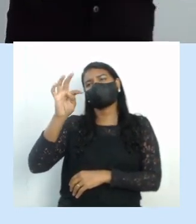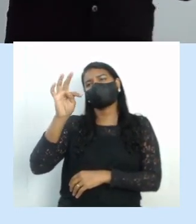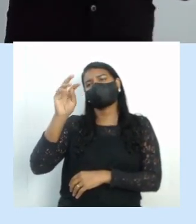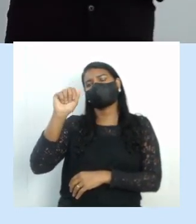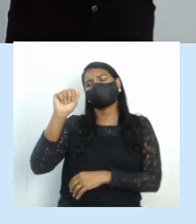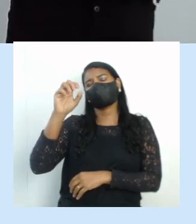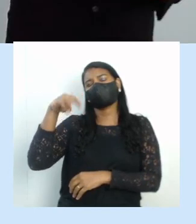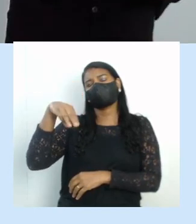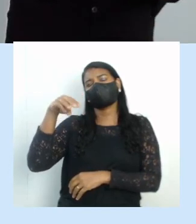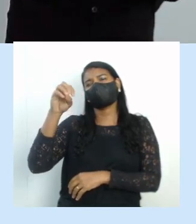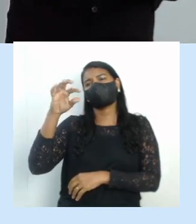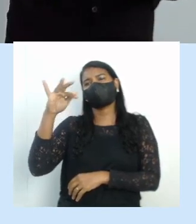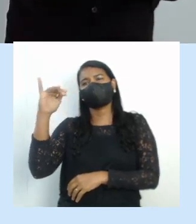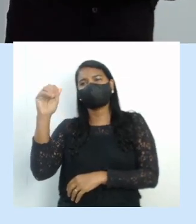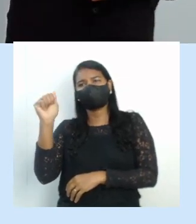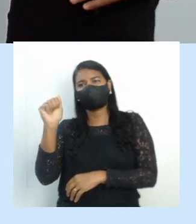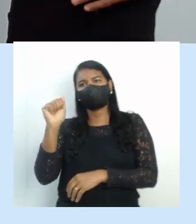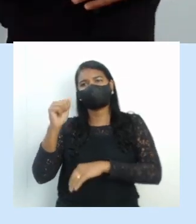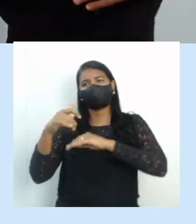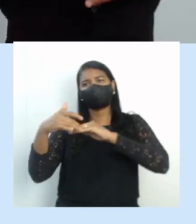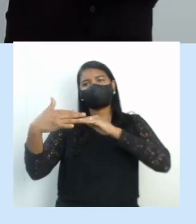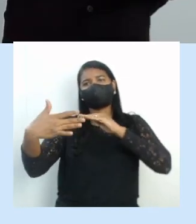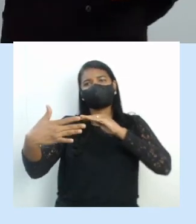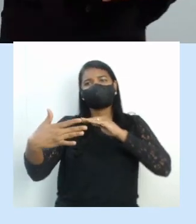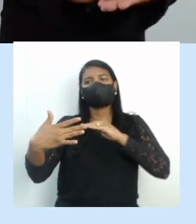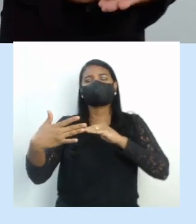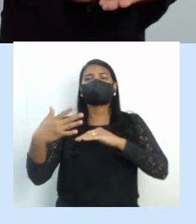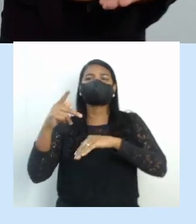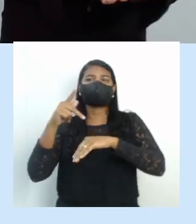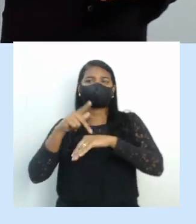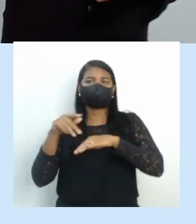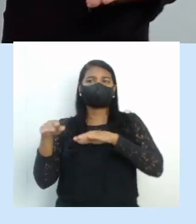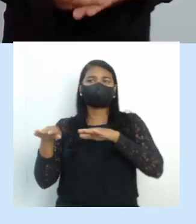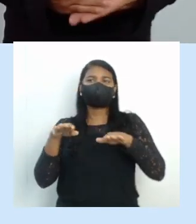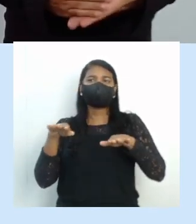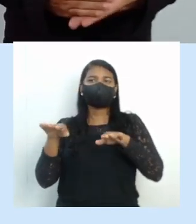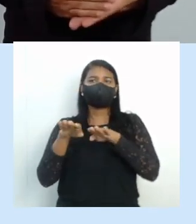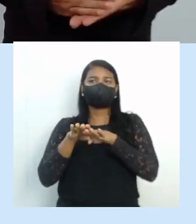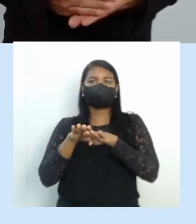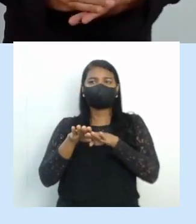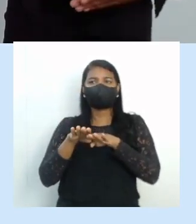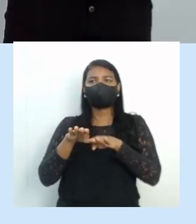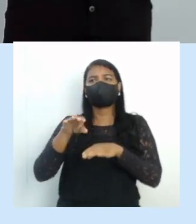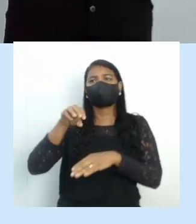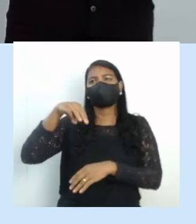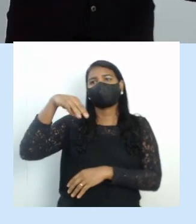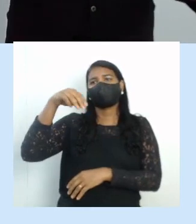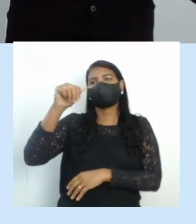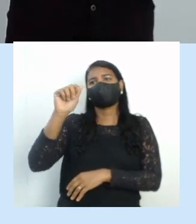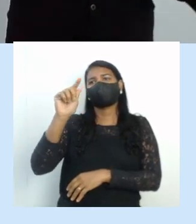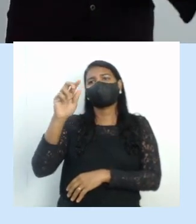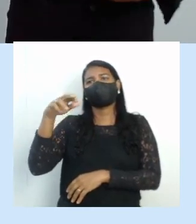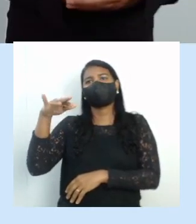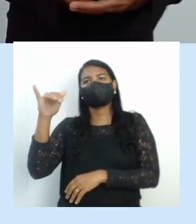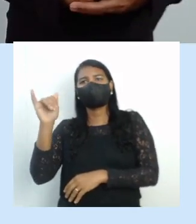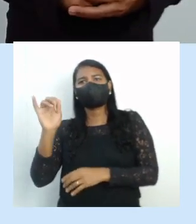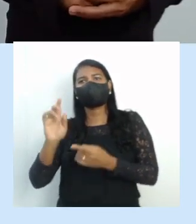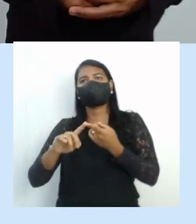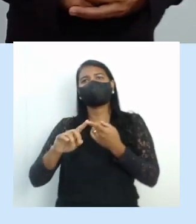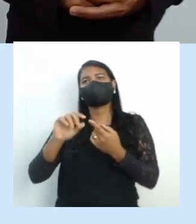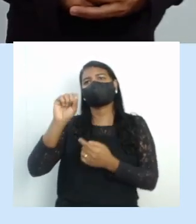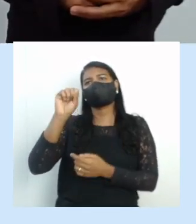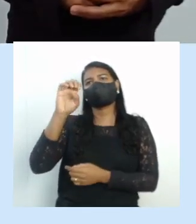rochas pré-existentes, que podem ser magmáticas, sedimentares ou até outras